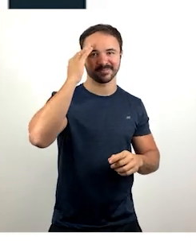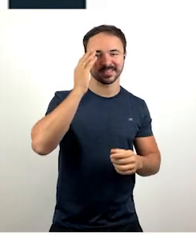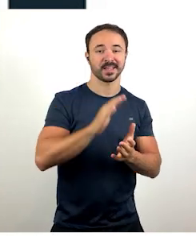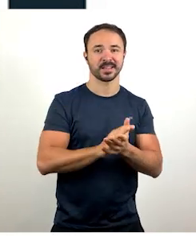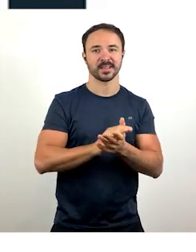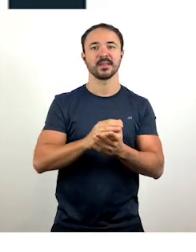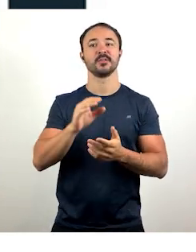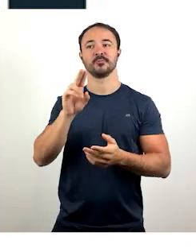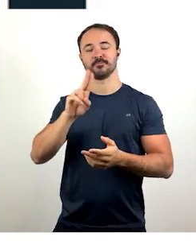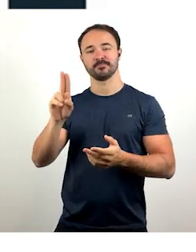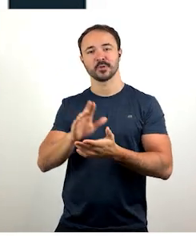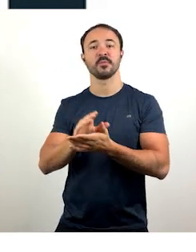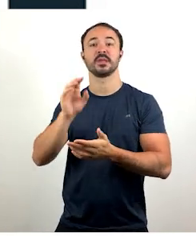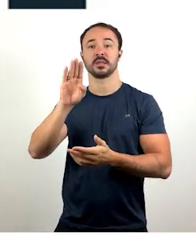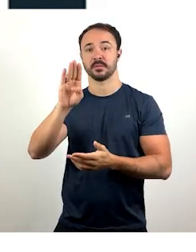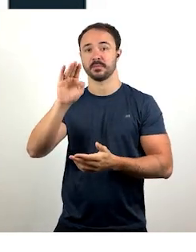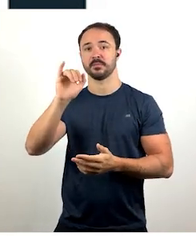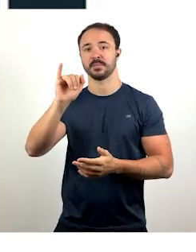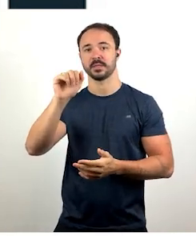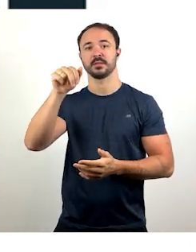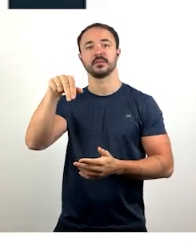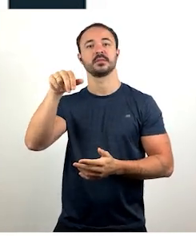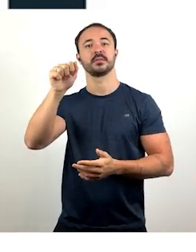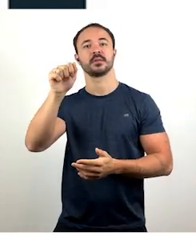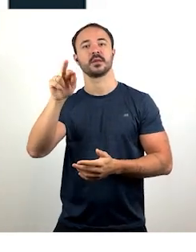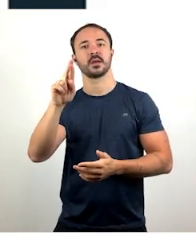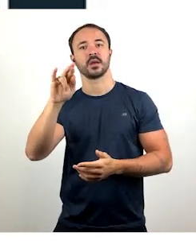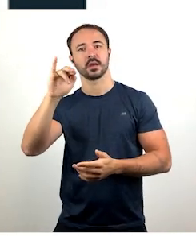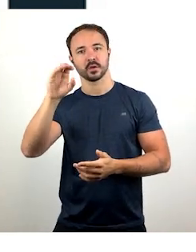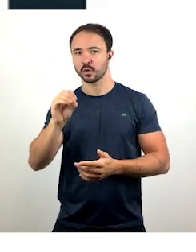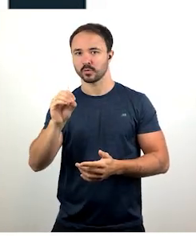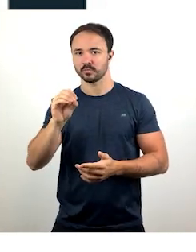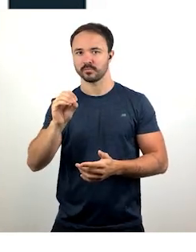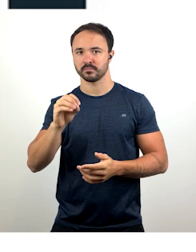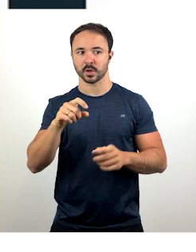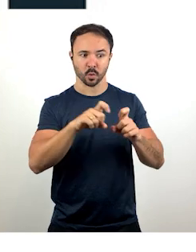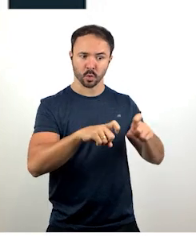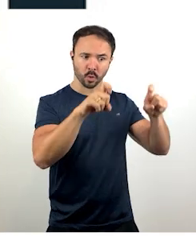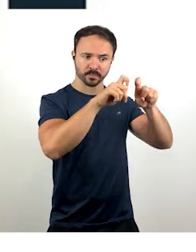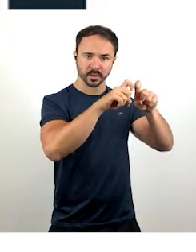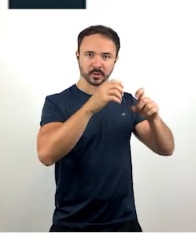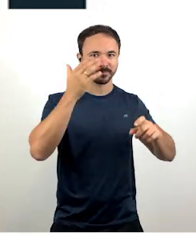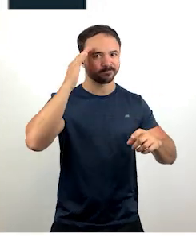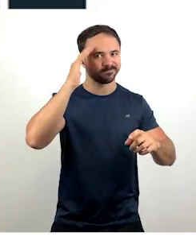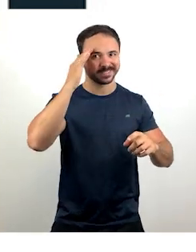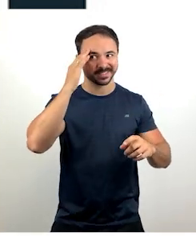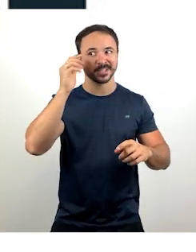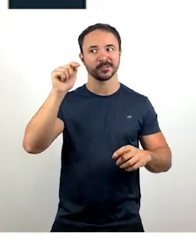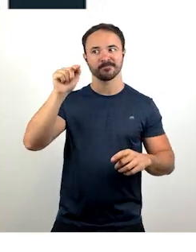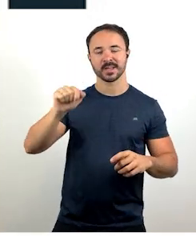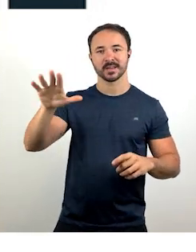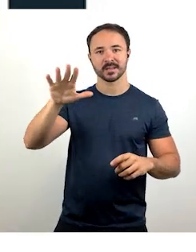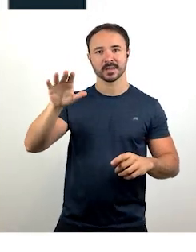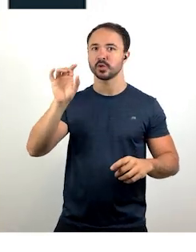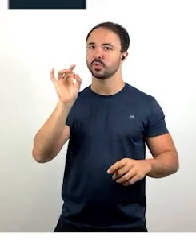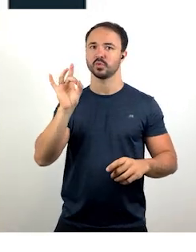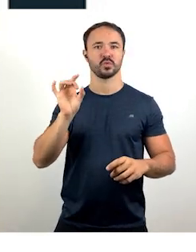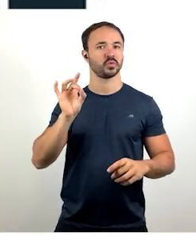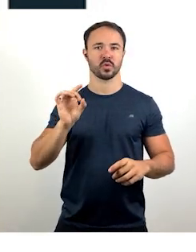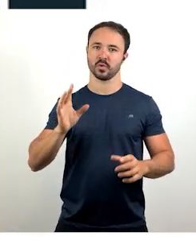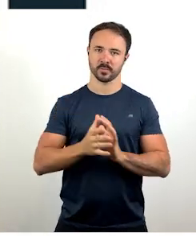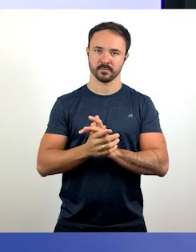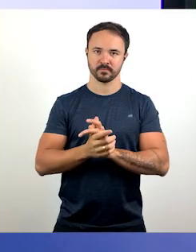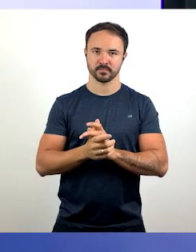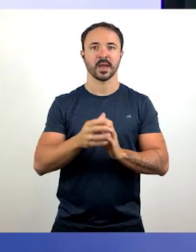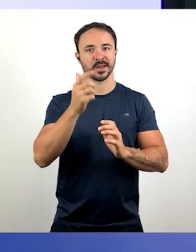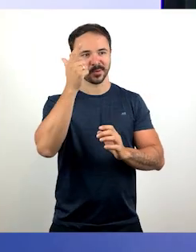o código binário é o único código que o computador entende. E a partir daí, ele consegue executar as